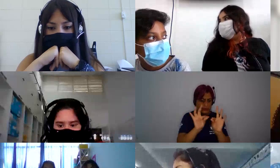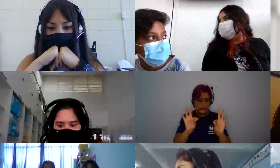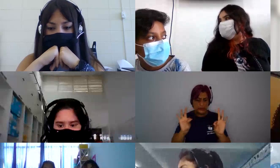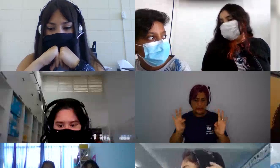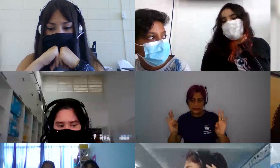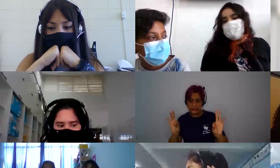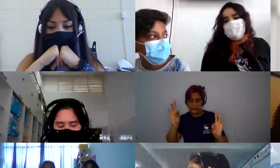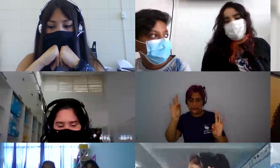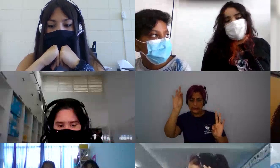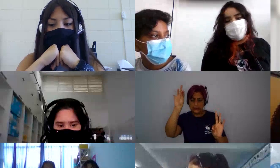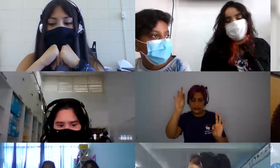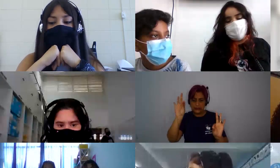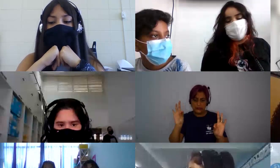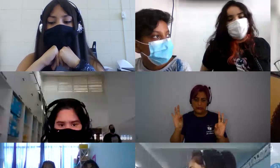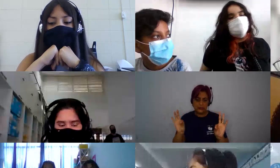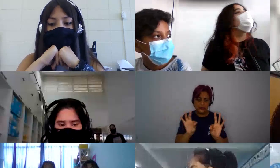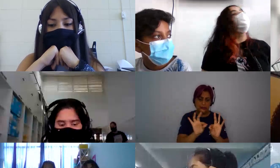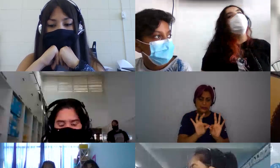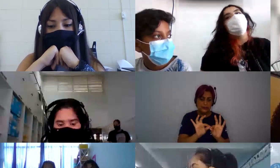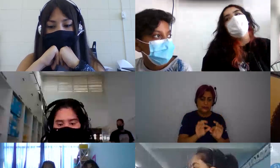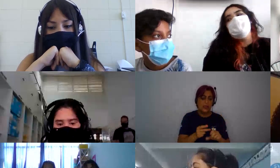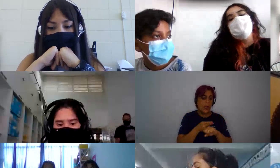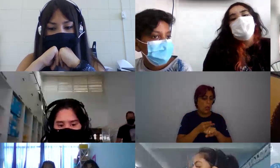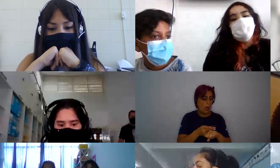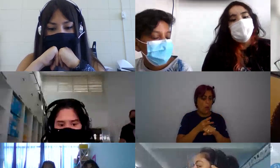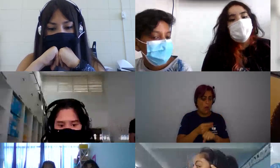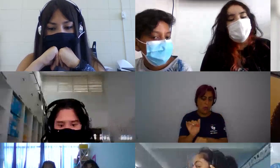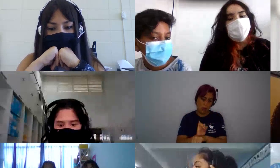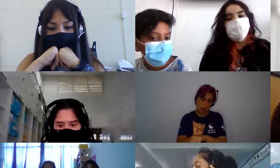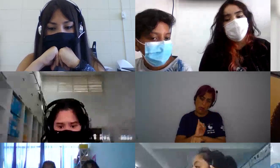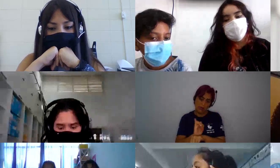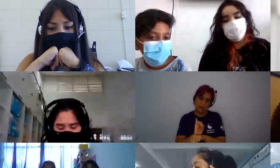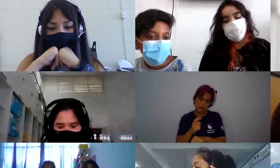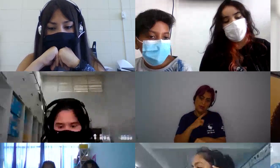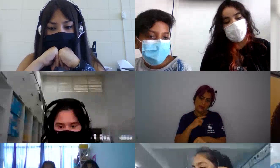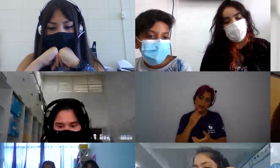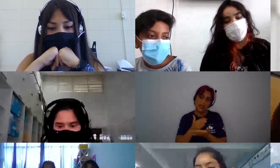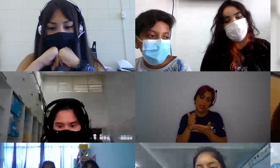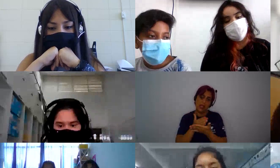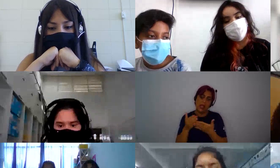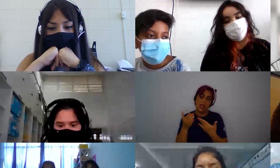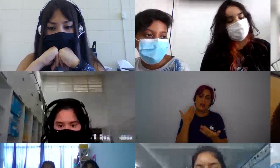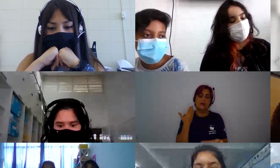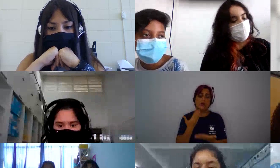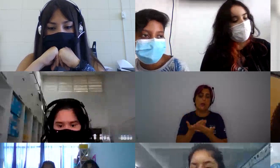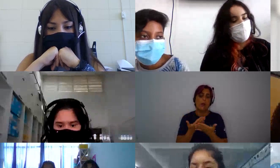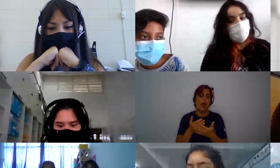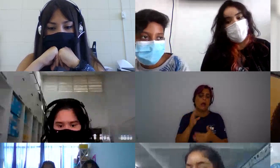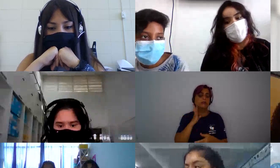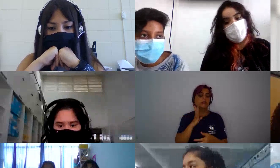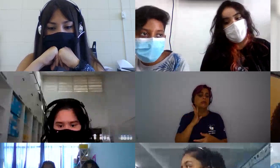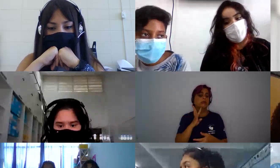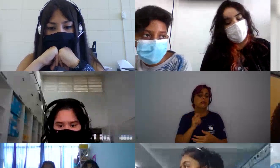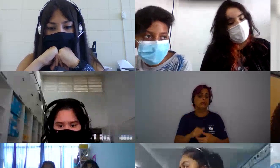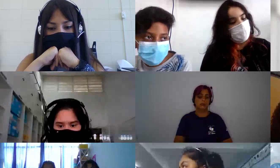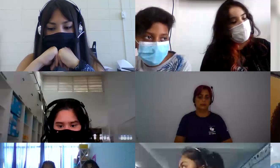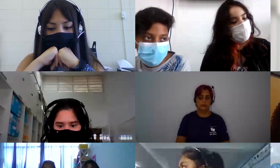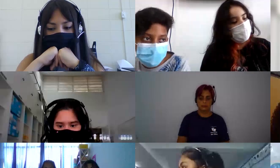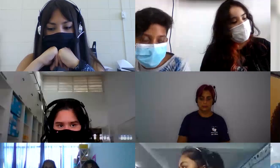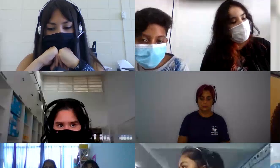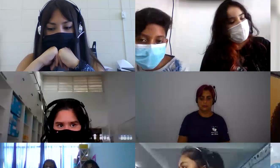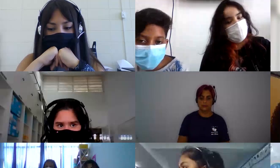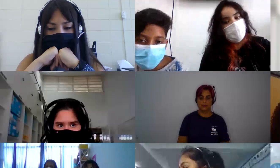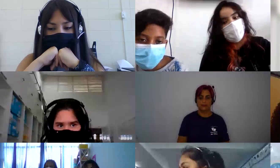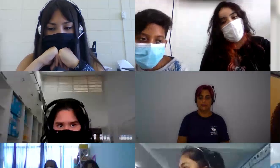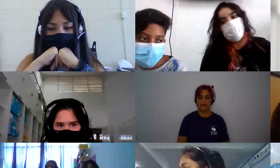não entender, às vezes você vai no YouTube e você vai encontrar umas aulinhas legais, não vai? Às vezes melhor até do que a aula, não é? Tem